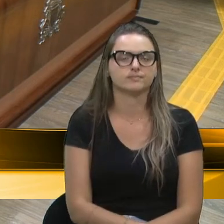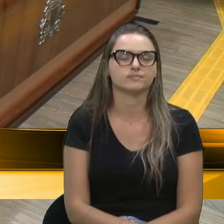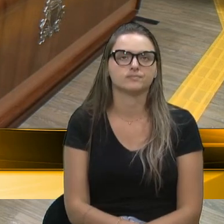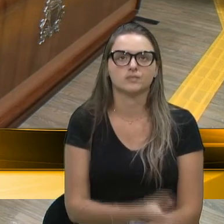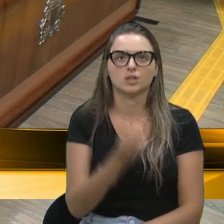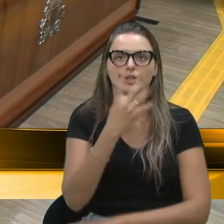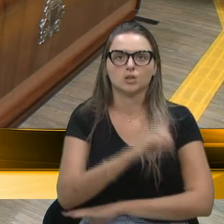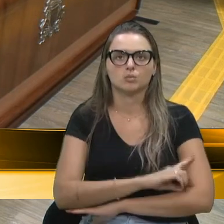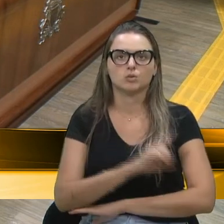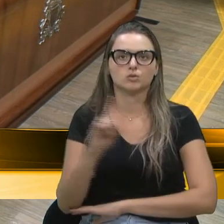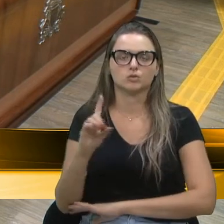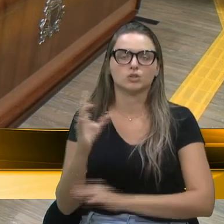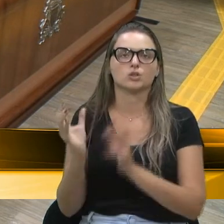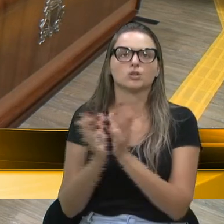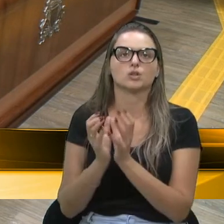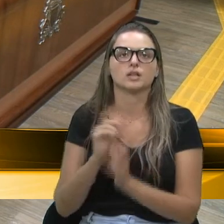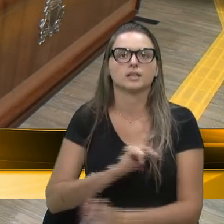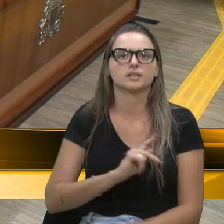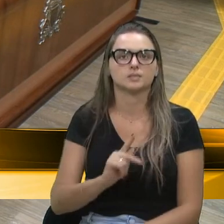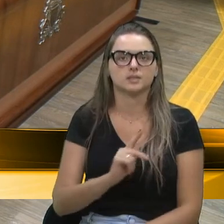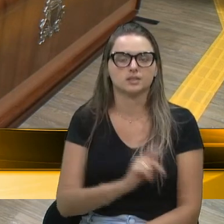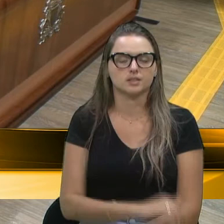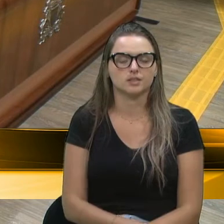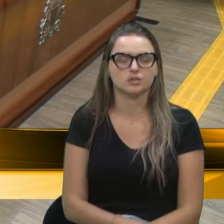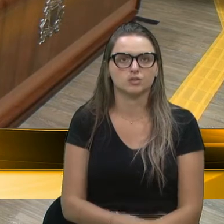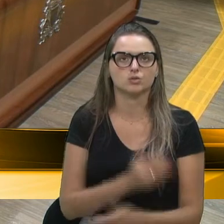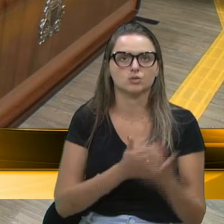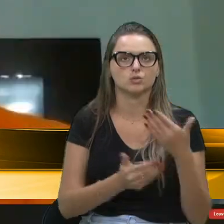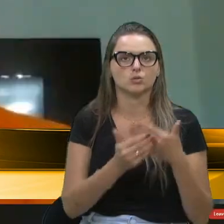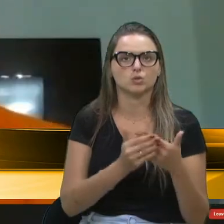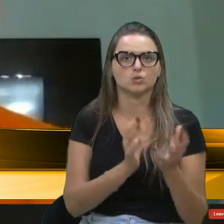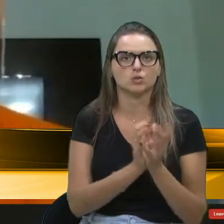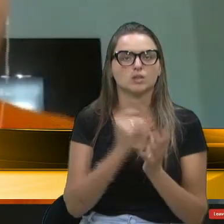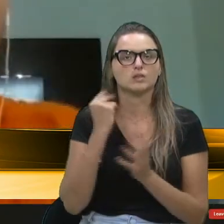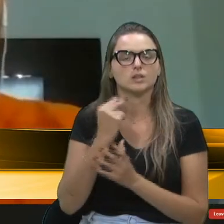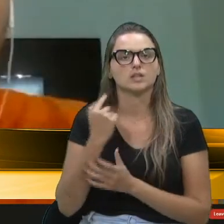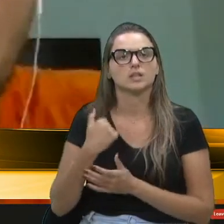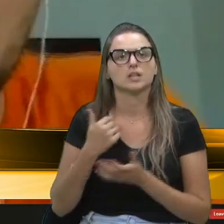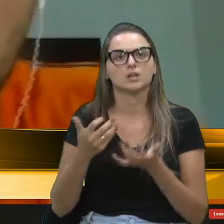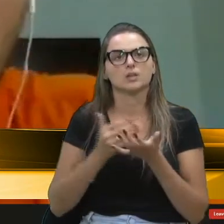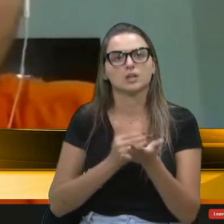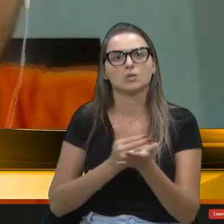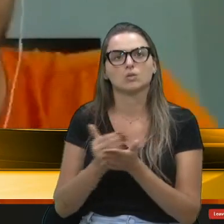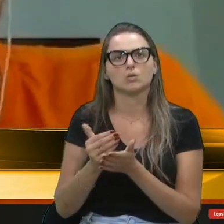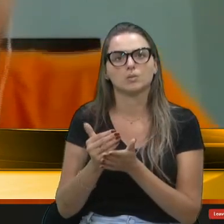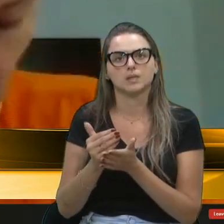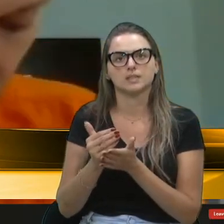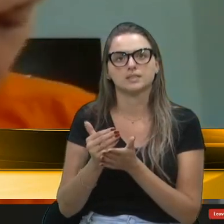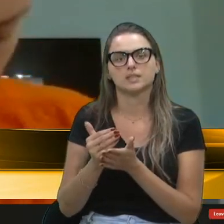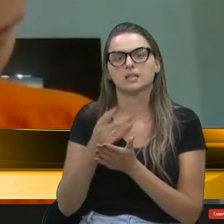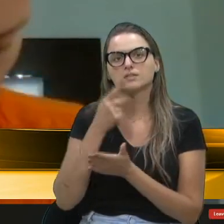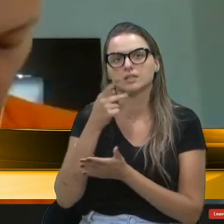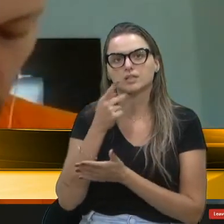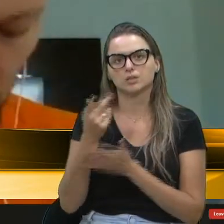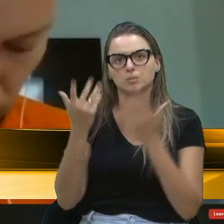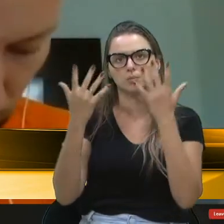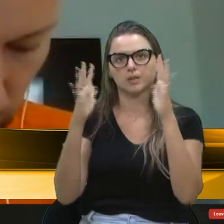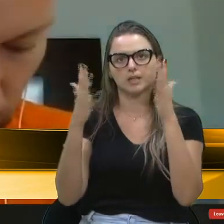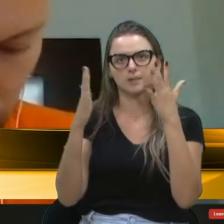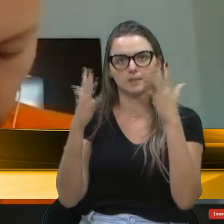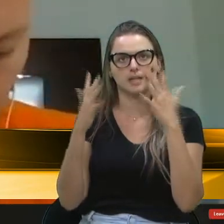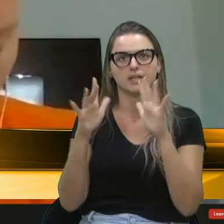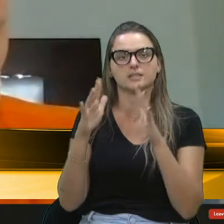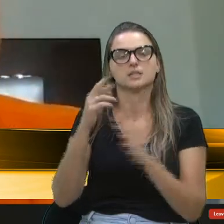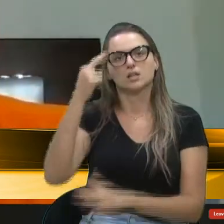Bom dia, colegas, bom dia, presidente, nobres vereadores. Eu queria começar minha fala parabenizando o vereador Rafael Bueno pelos dados que ele